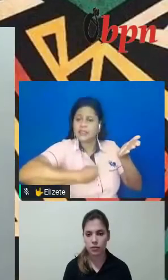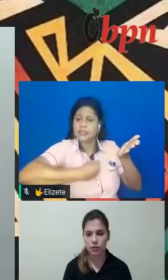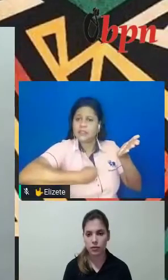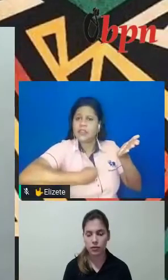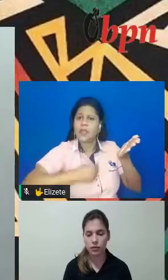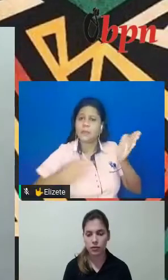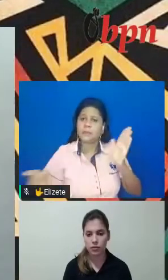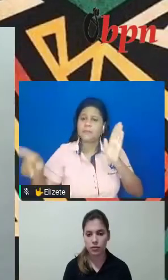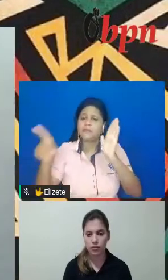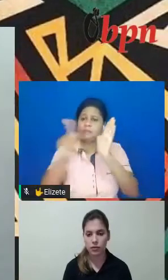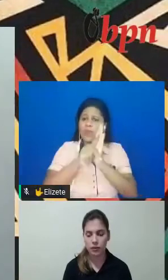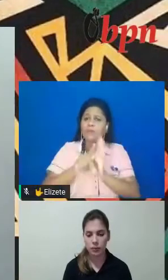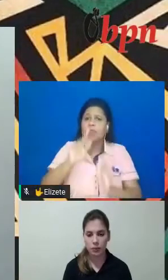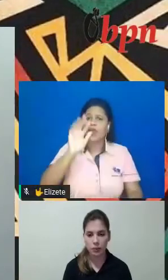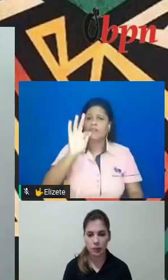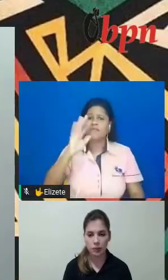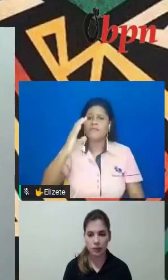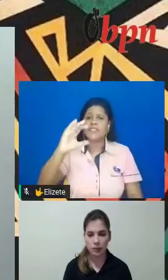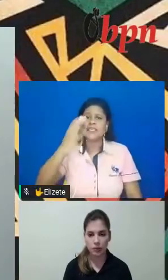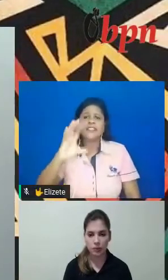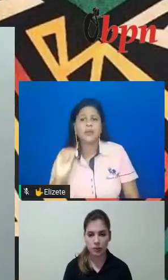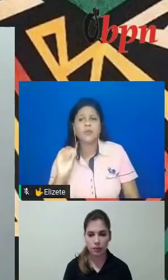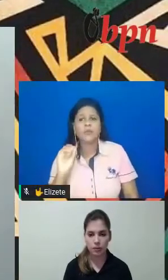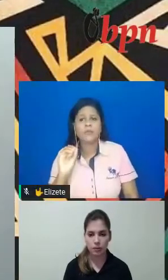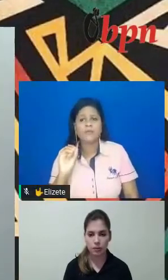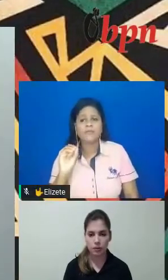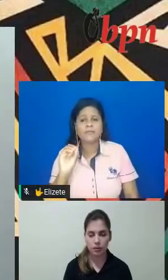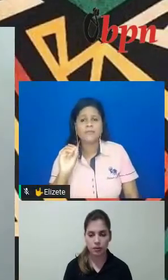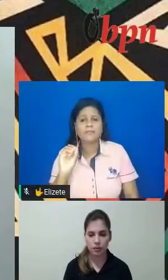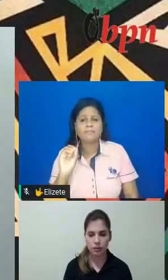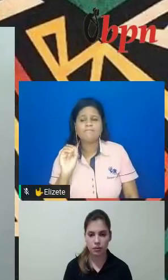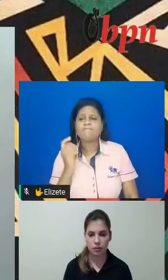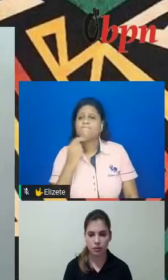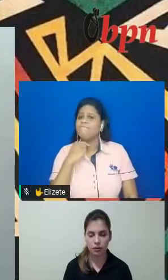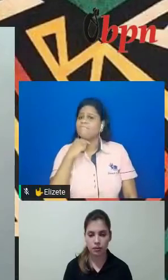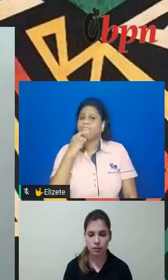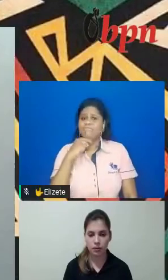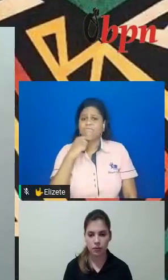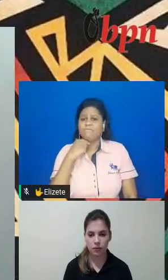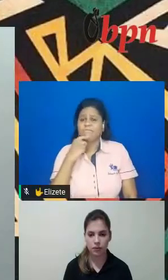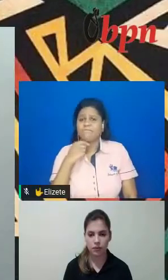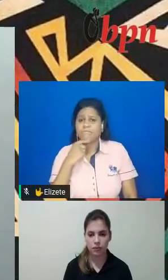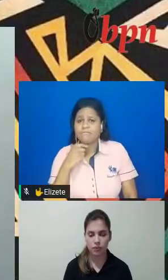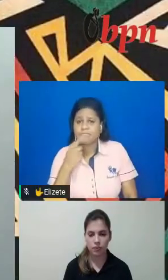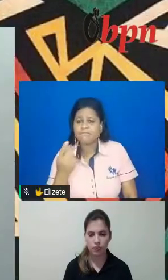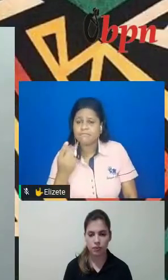uma ficcionalização. Não tem como, né?